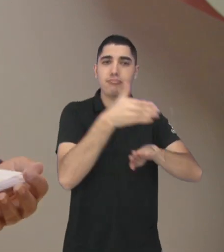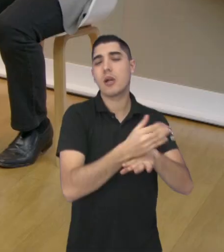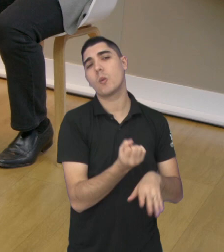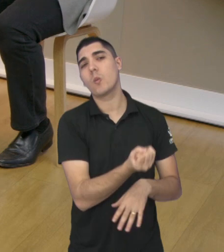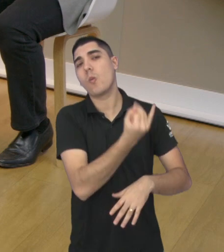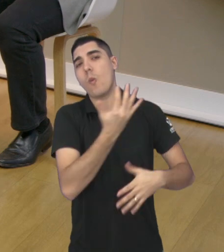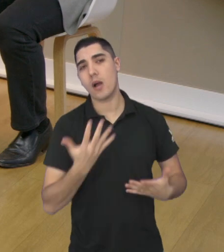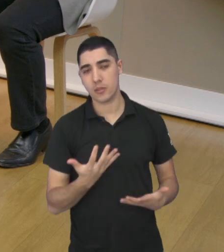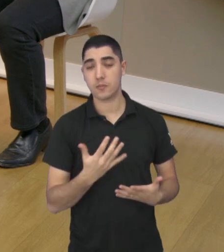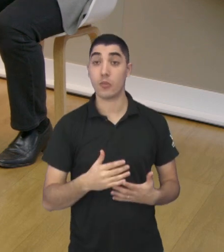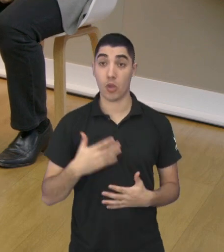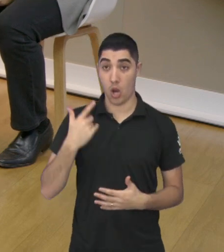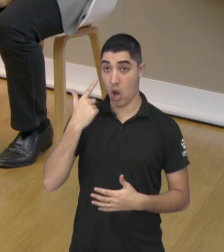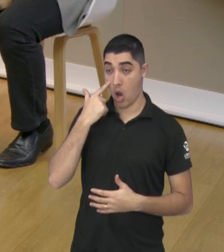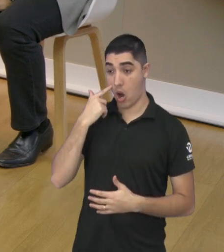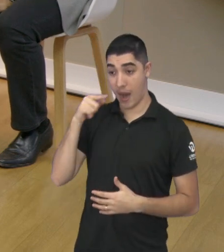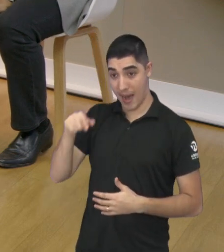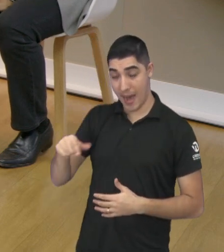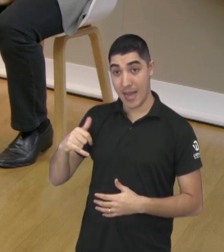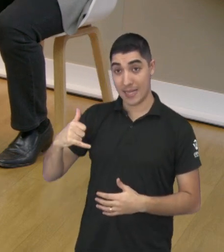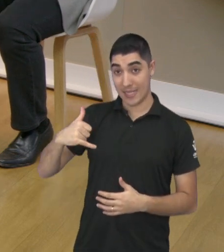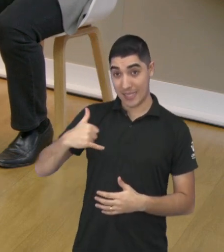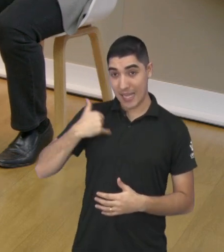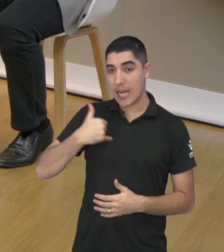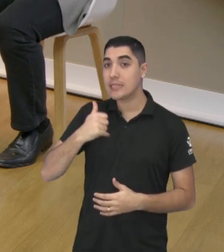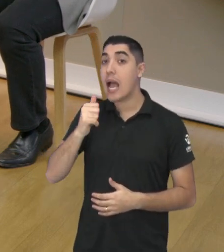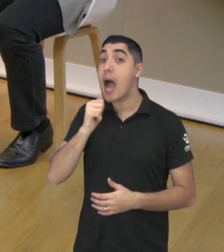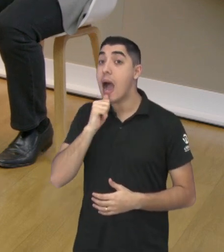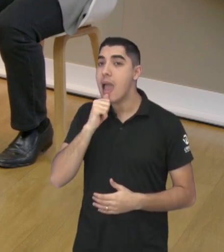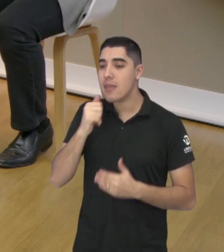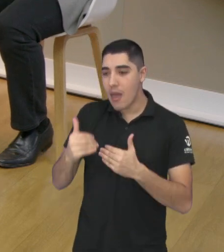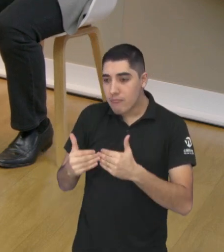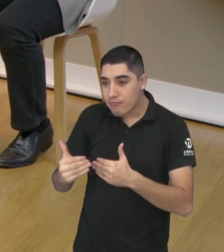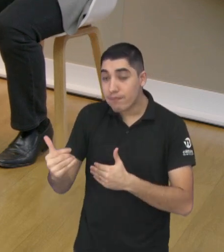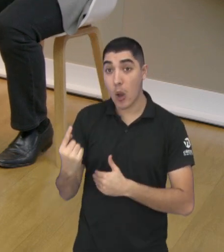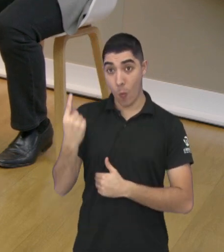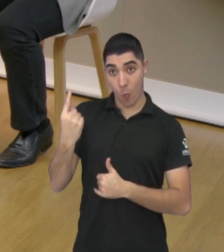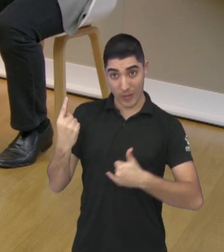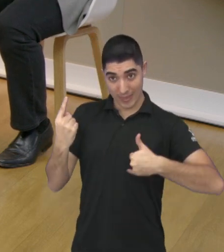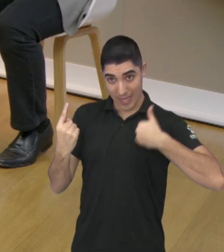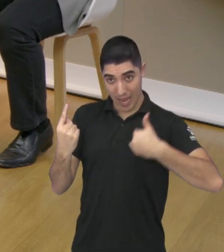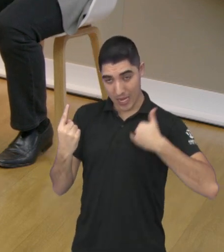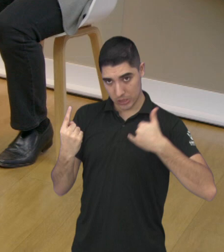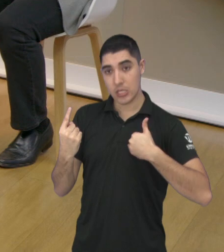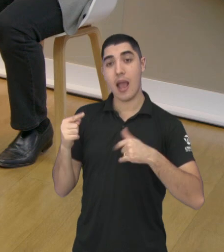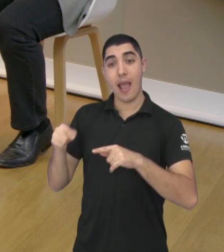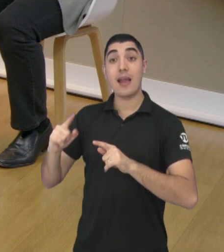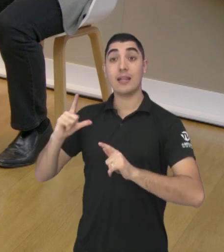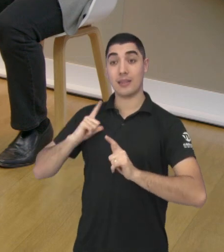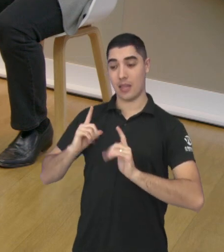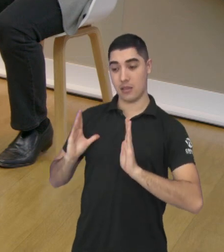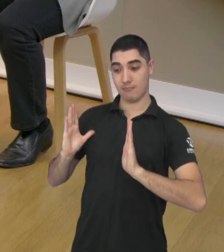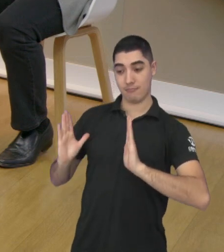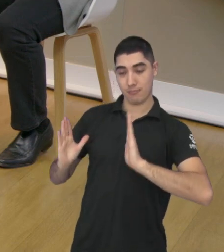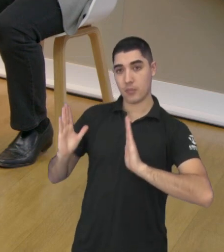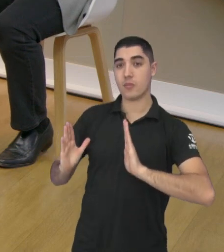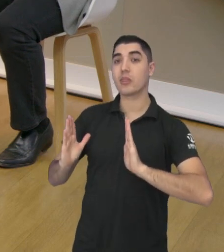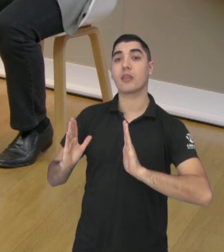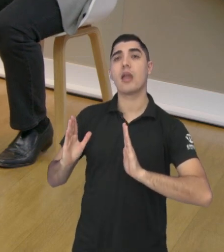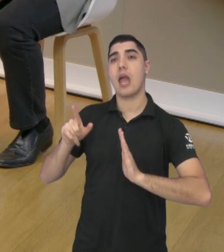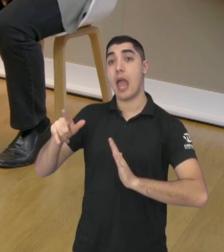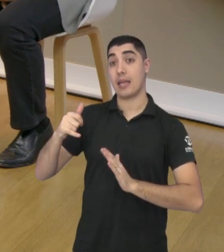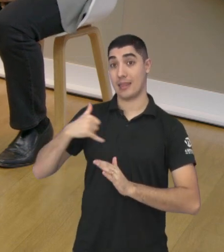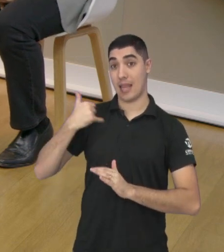Para entender, no primeiro ano de vida, então, principalmente nas faixas etárias onde tem maior risco. Então, são